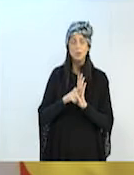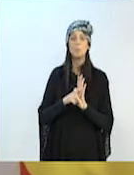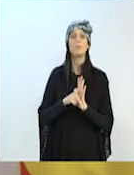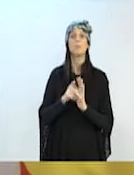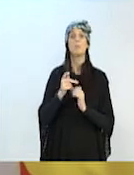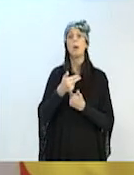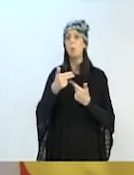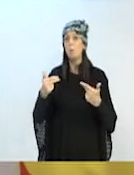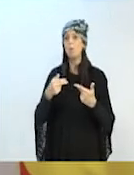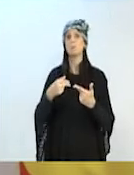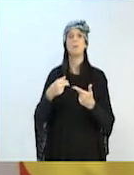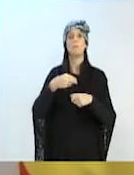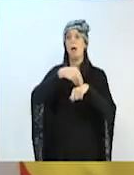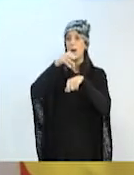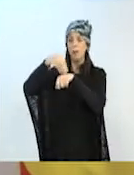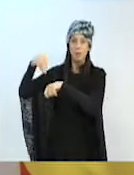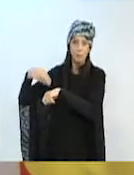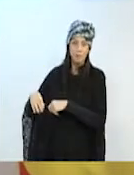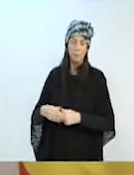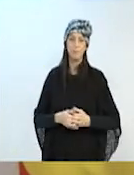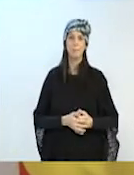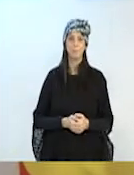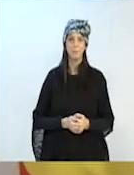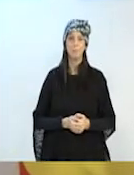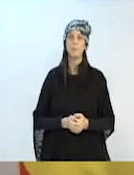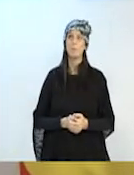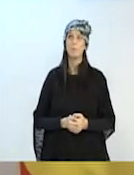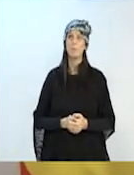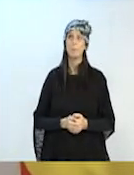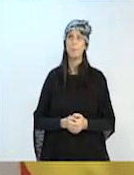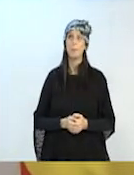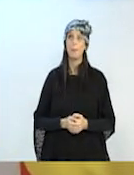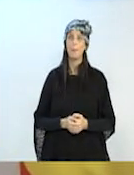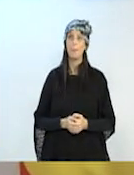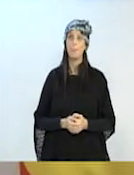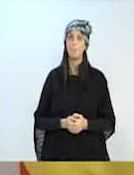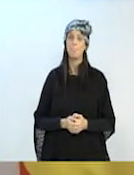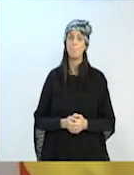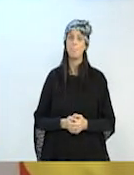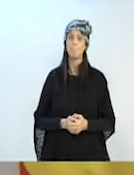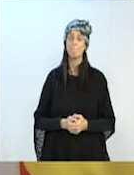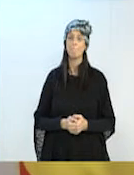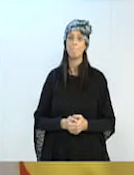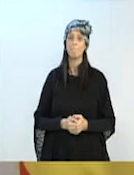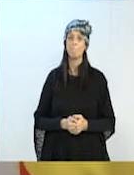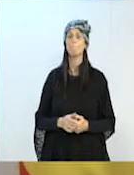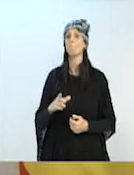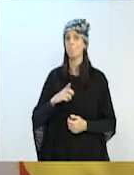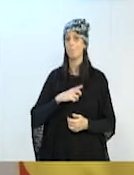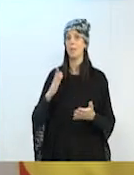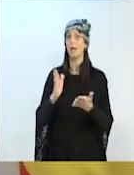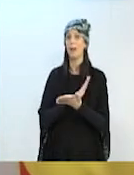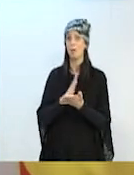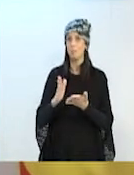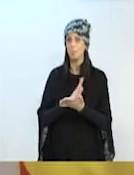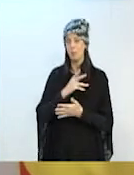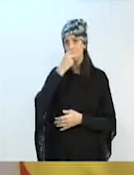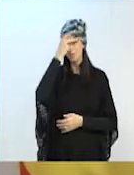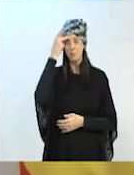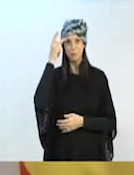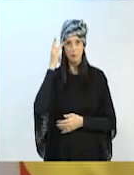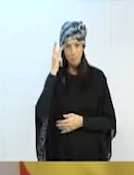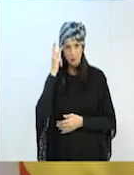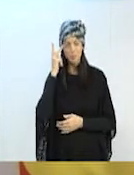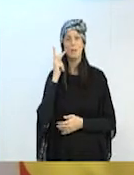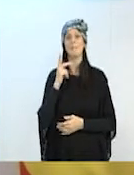Esse se contrapondo ao processo que muitos entregadores estão passando junto a esses aplicativos que